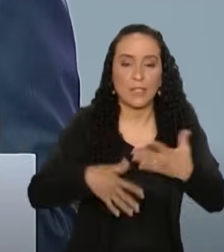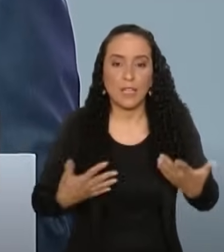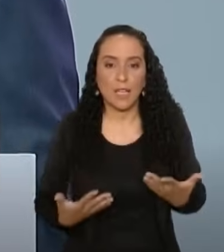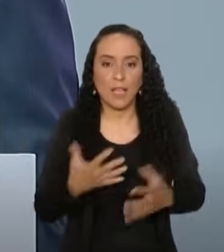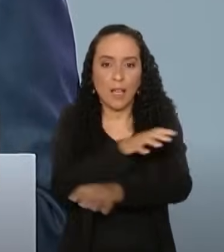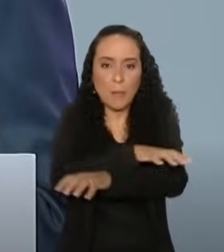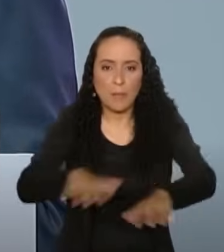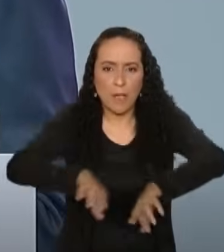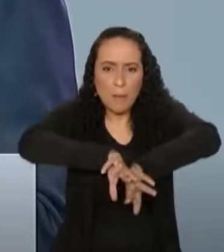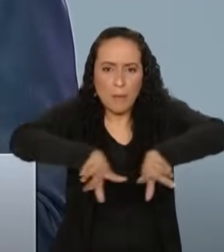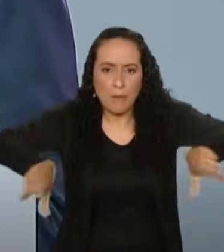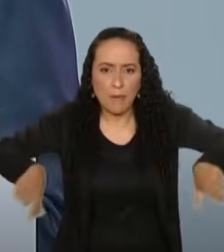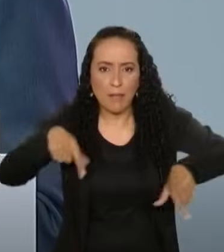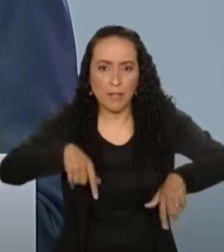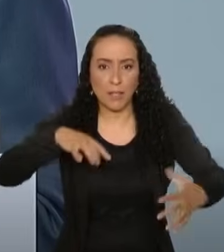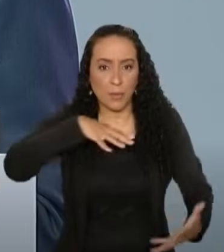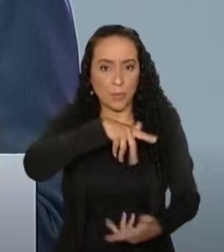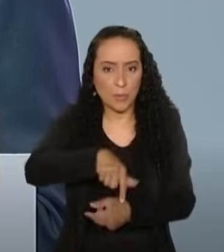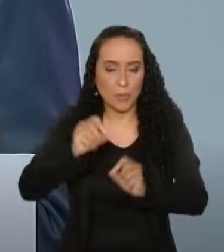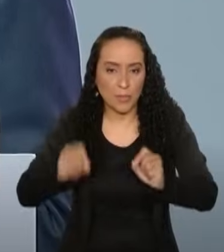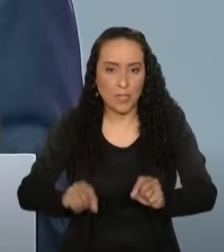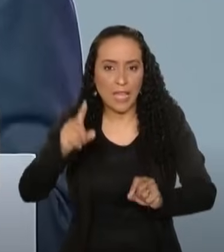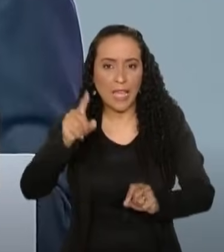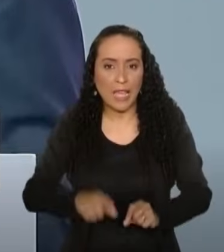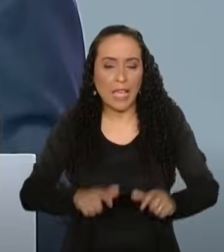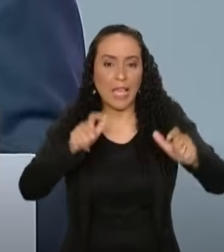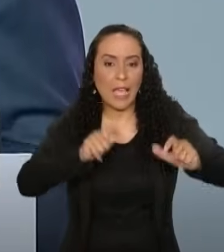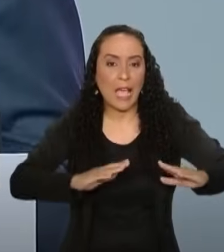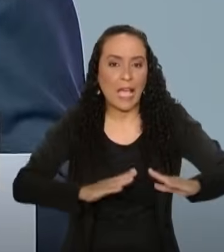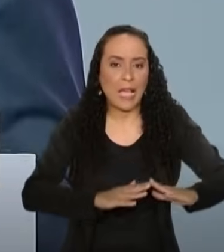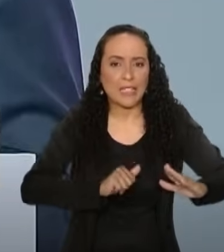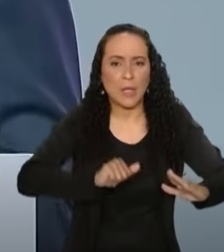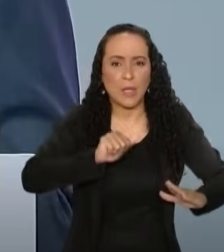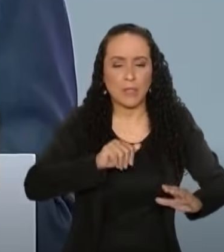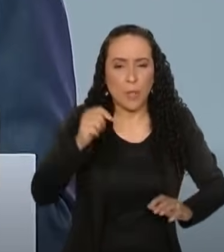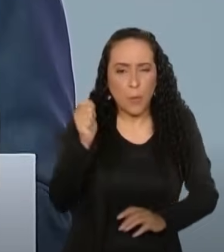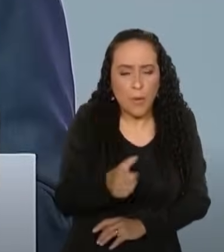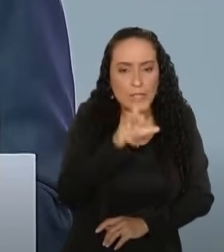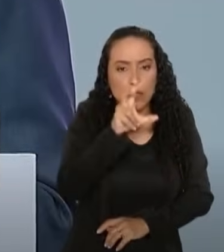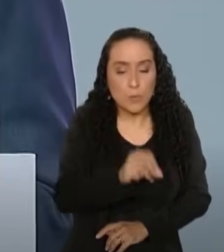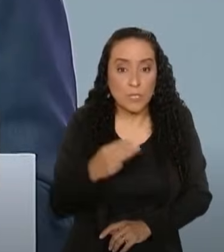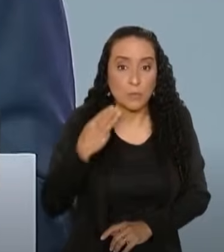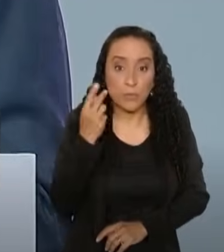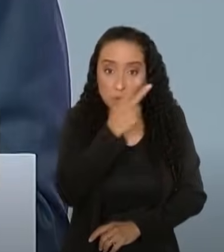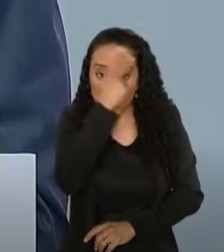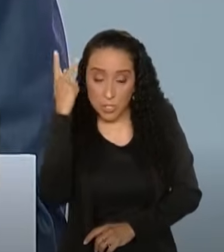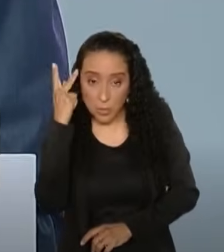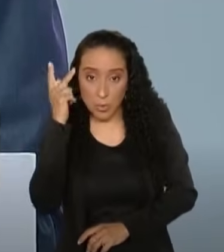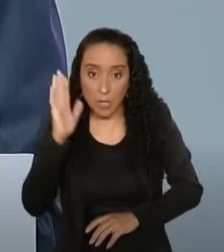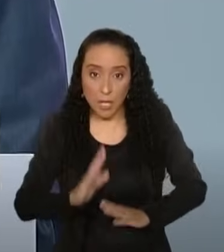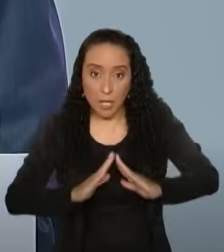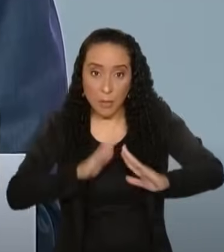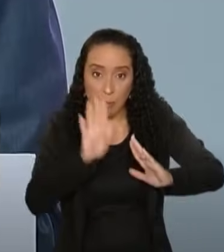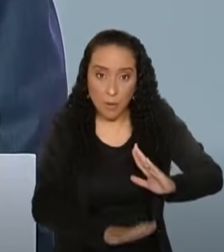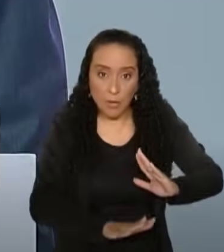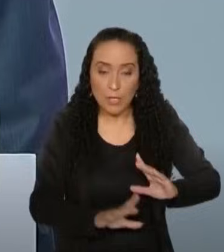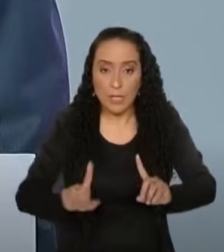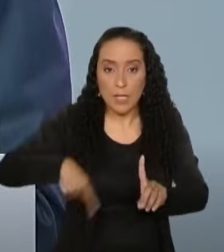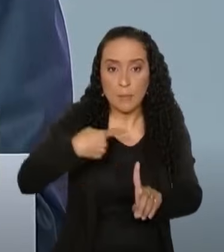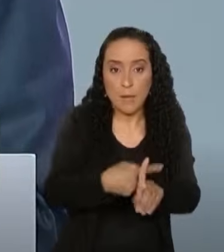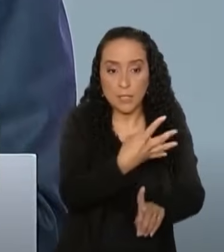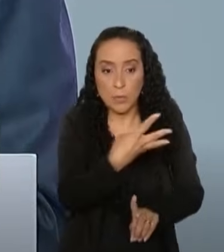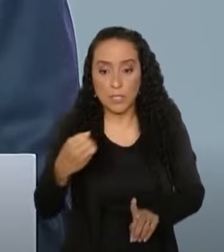mais diverso da Terra é a casa de quase 50 milhões de pessoas, incluindo 400